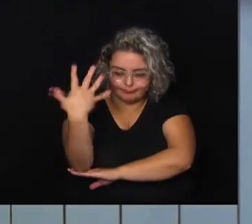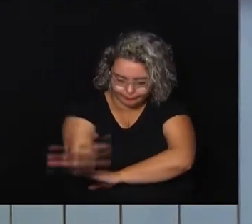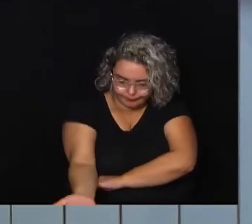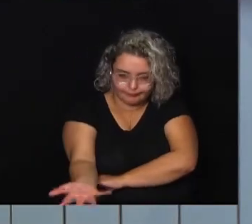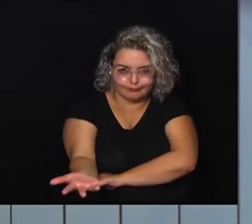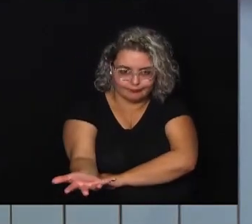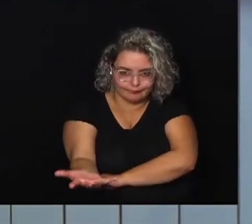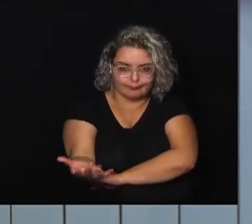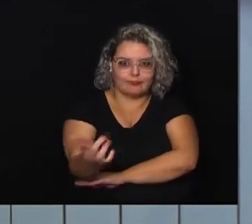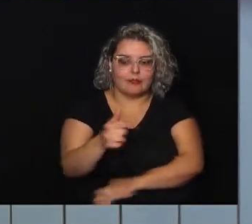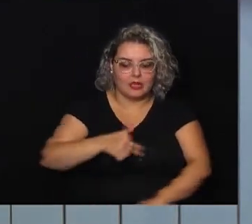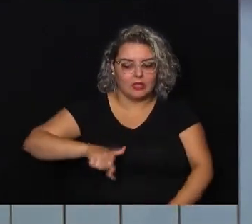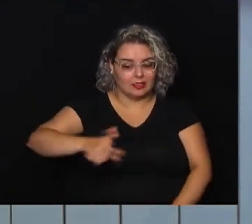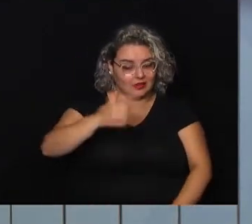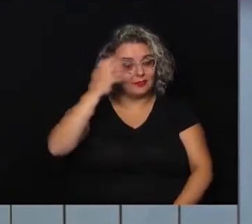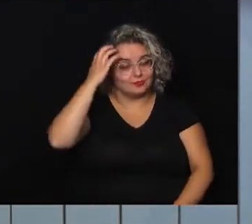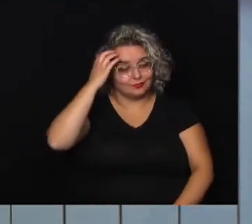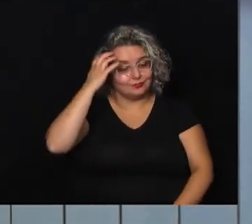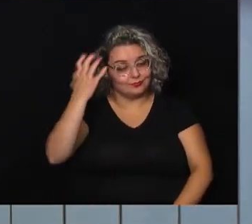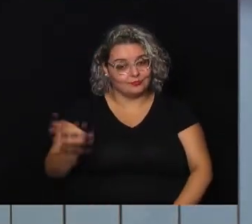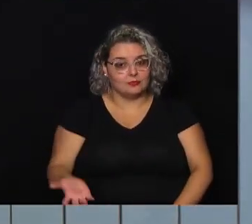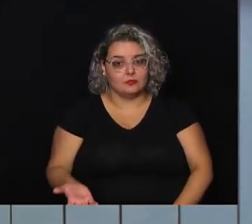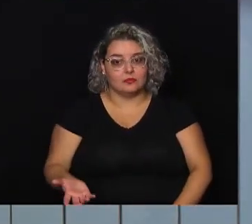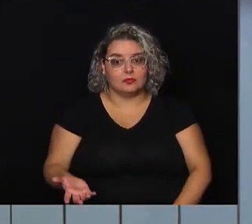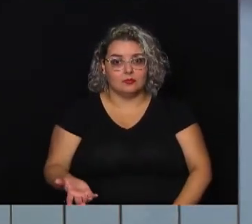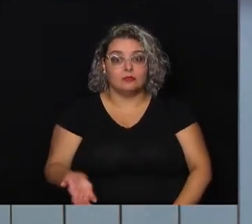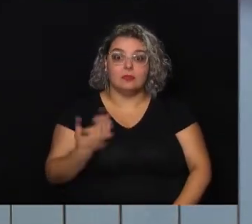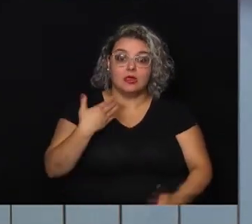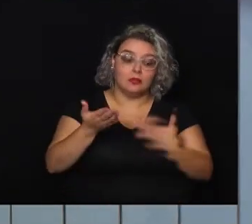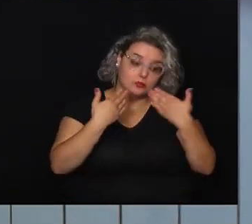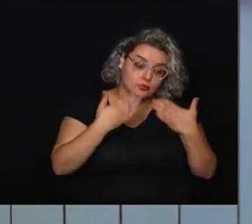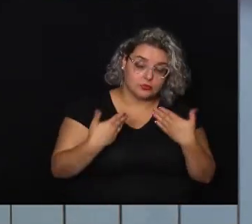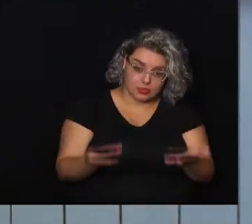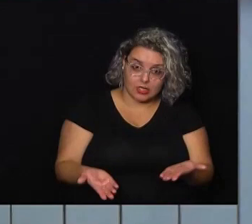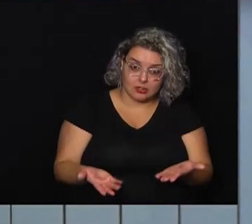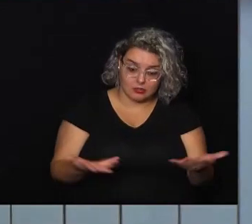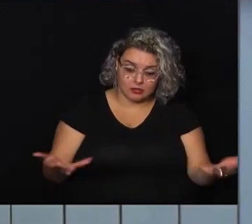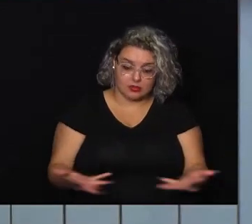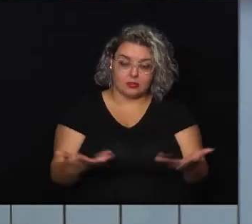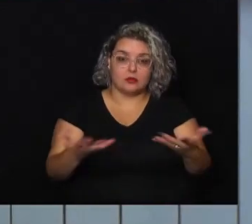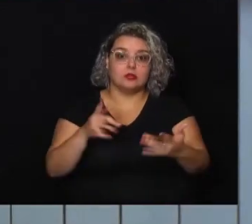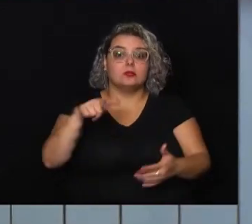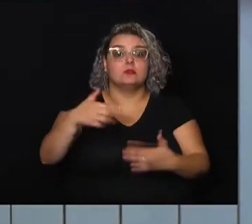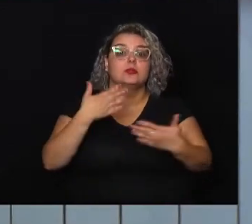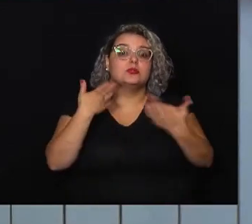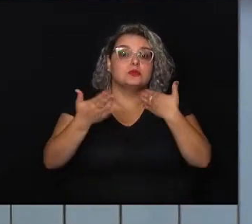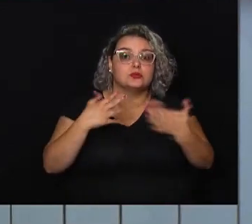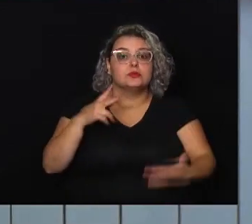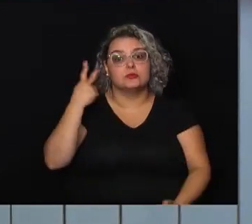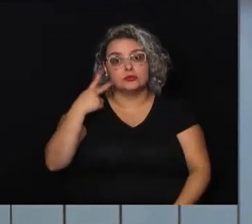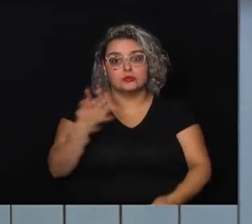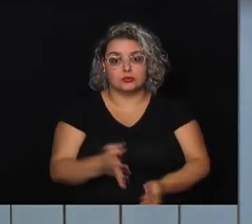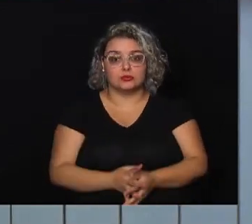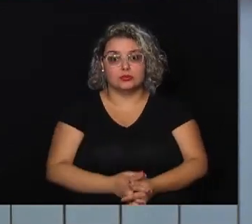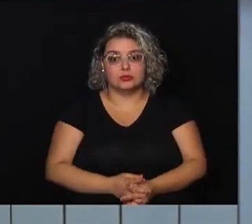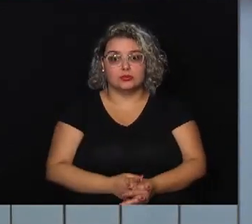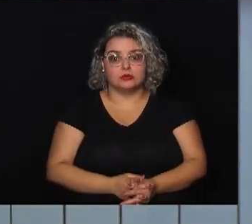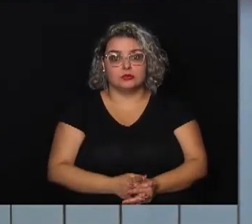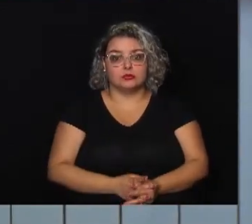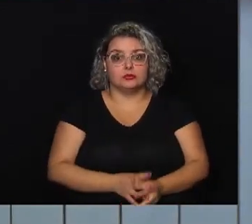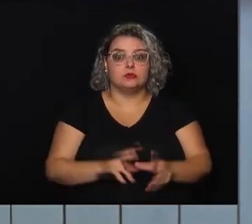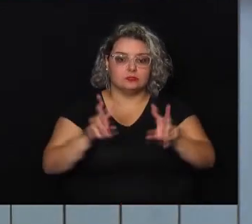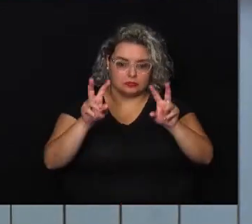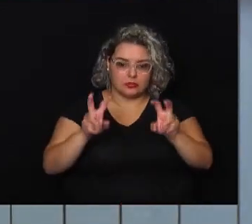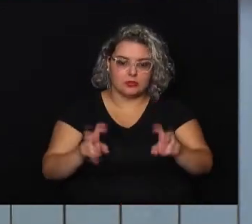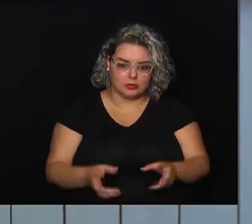na Lagoa do Taquaral, mas isso veio do diálogo, quer dizer, essa iniciativa veio após o diálogo com os vereadores. Então, nessa questão, eu acho